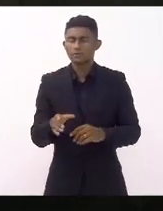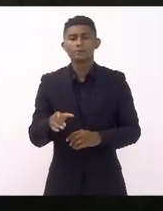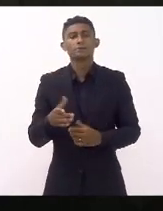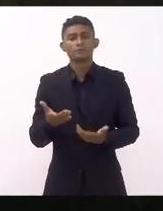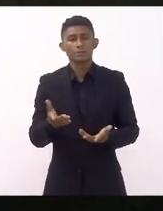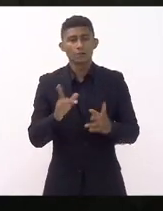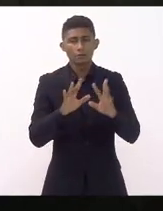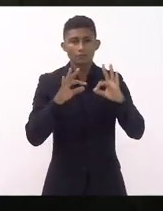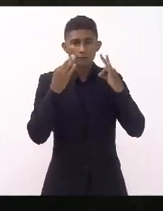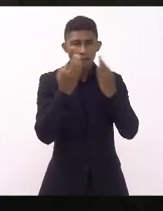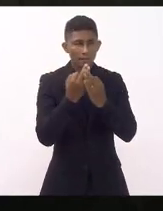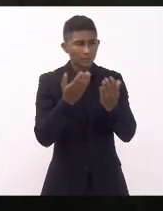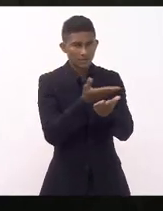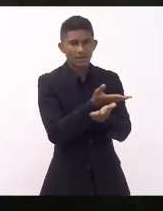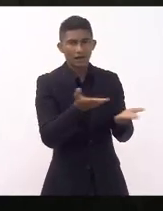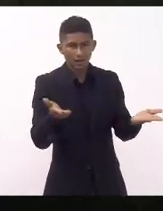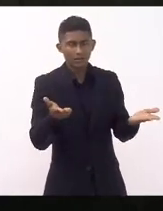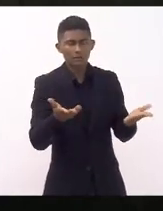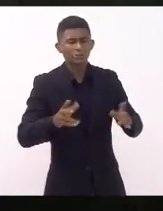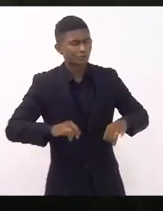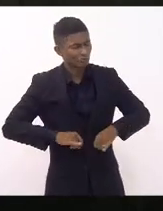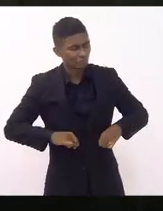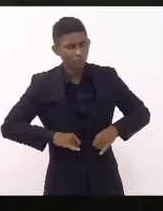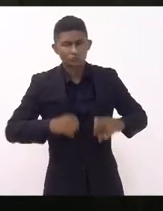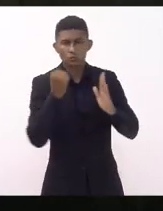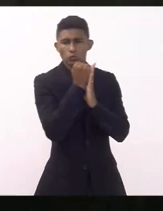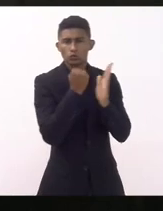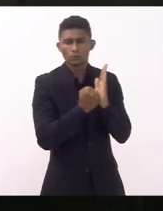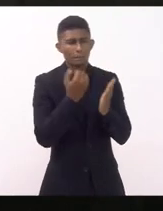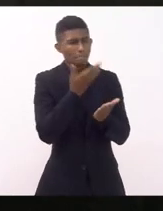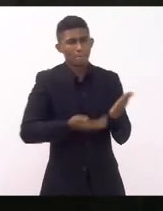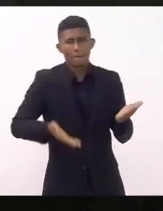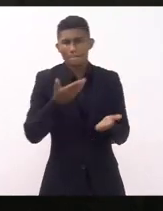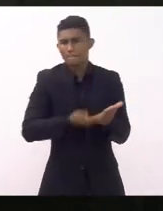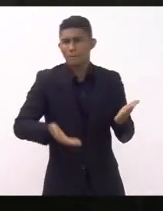que sofreram as perdas documentais.